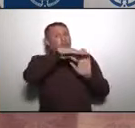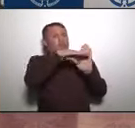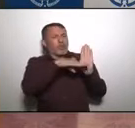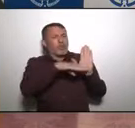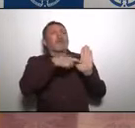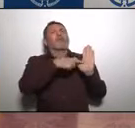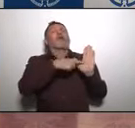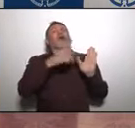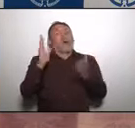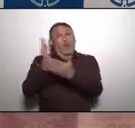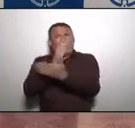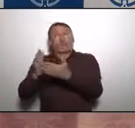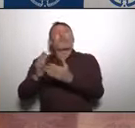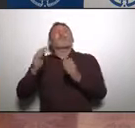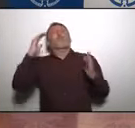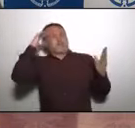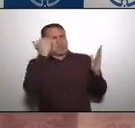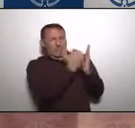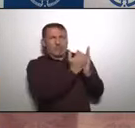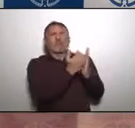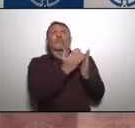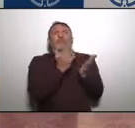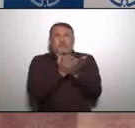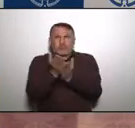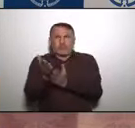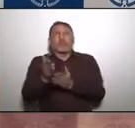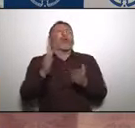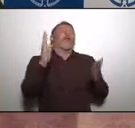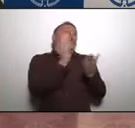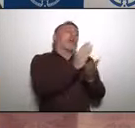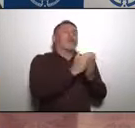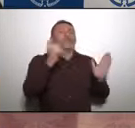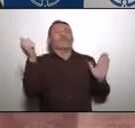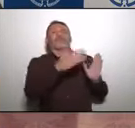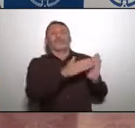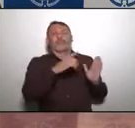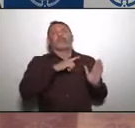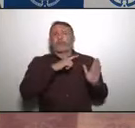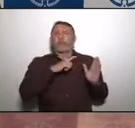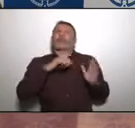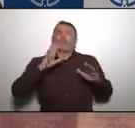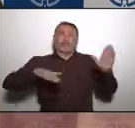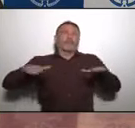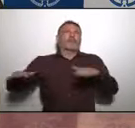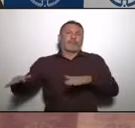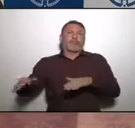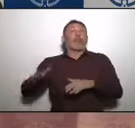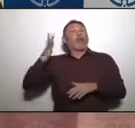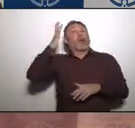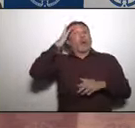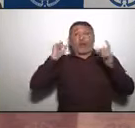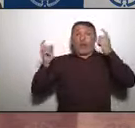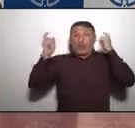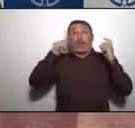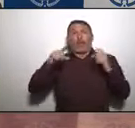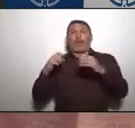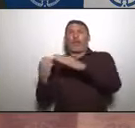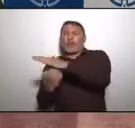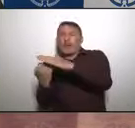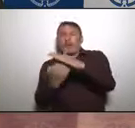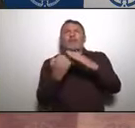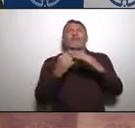outros não. Então temos uma outra reunião amanhã com os supermercadistas. E a conversa nossa com todos os empresários e